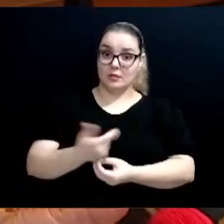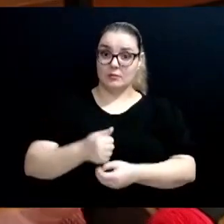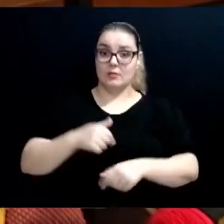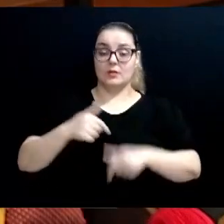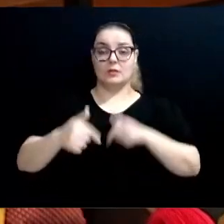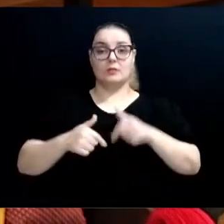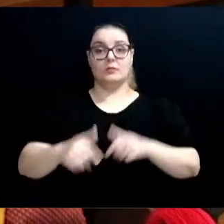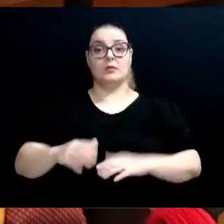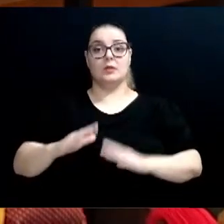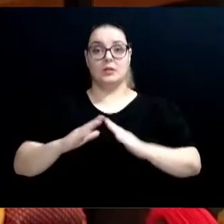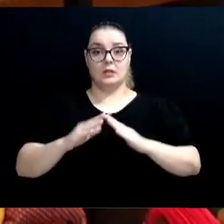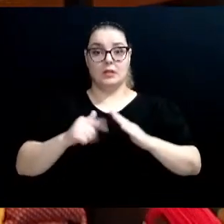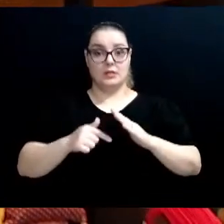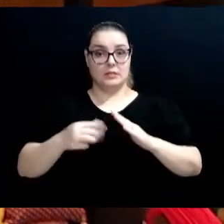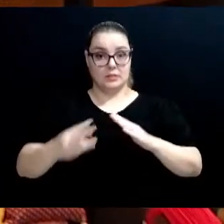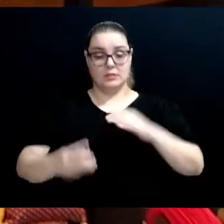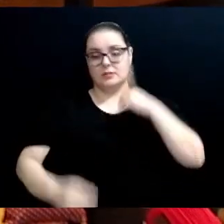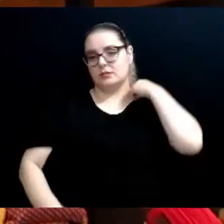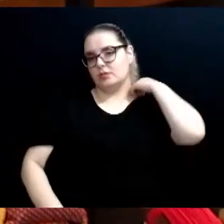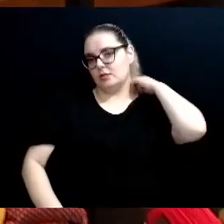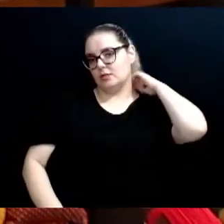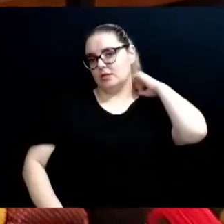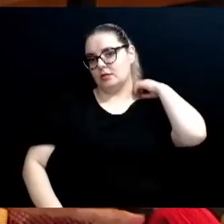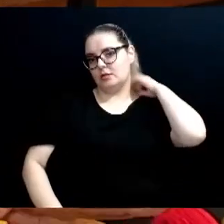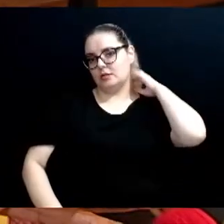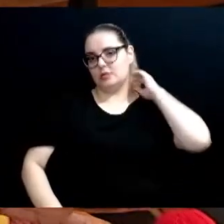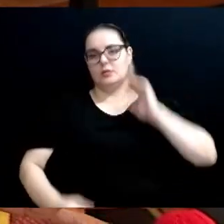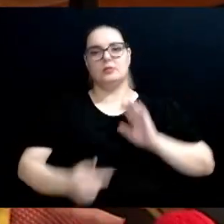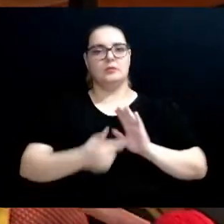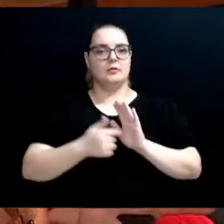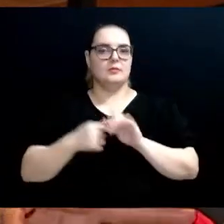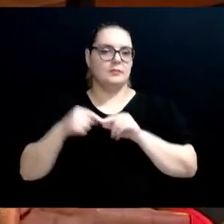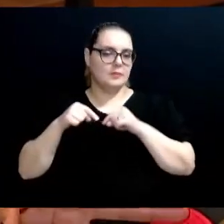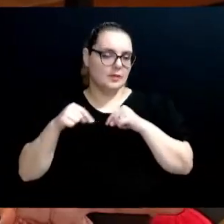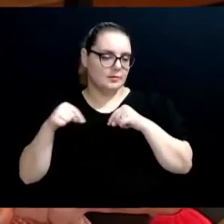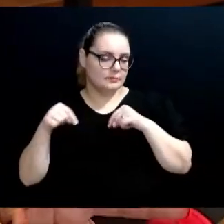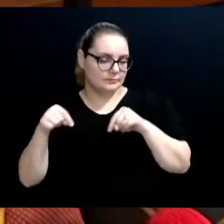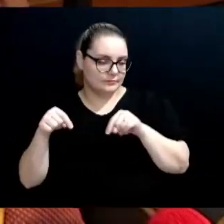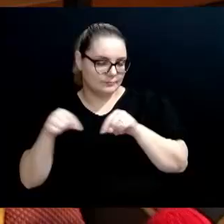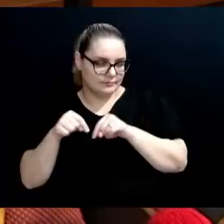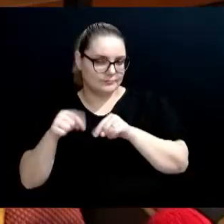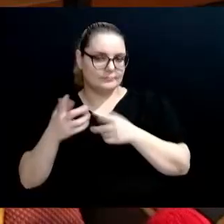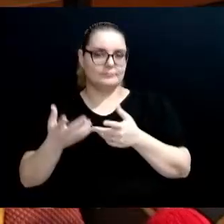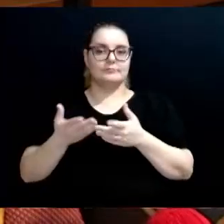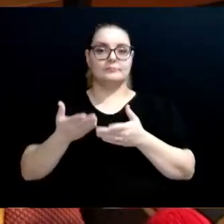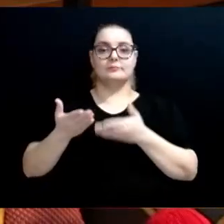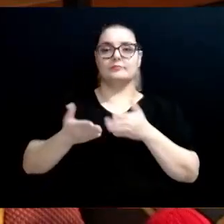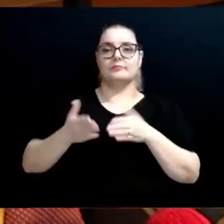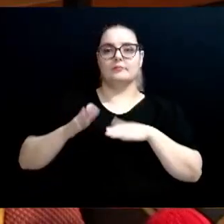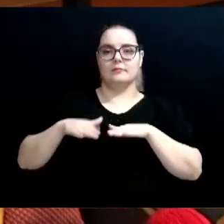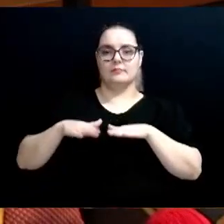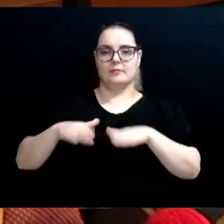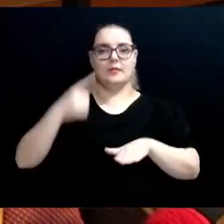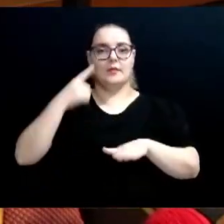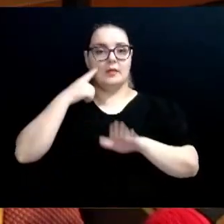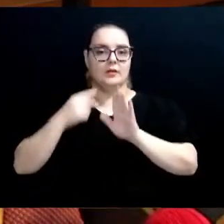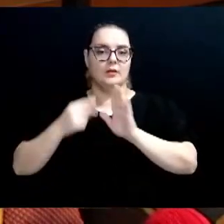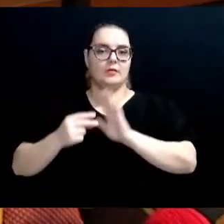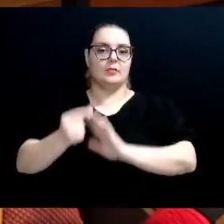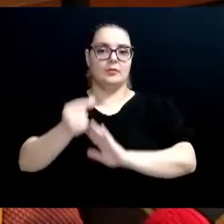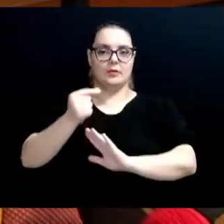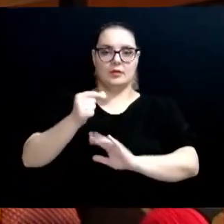Dentre tantos artesãos que atuam aqui na Casa 73, a gente vai mostrar um cantinho aqui que trata